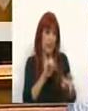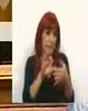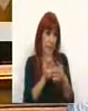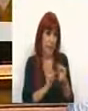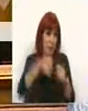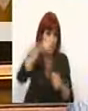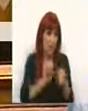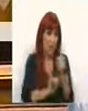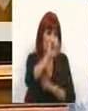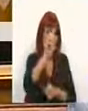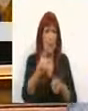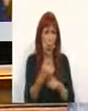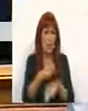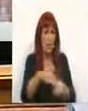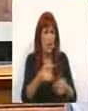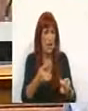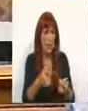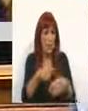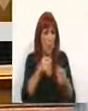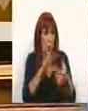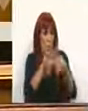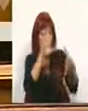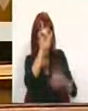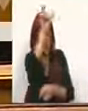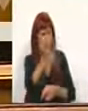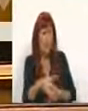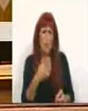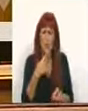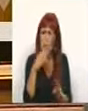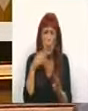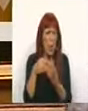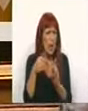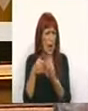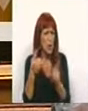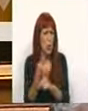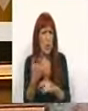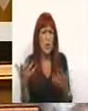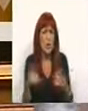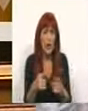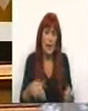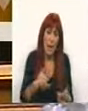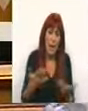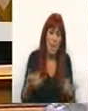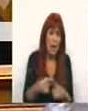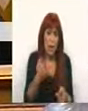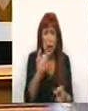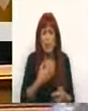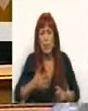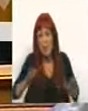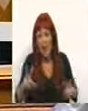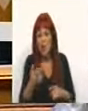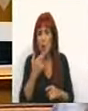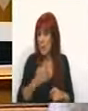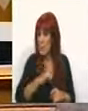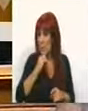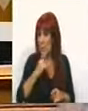respeito à sua pasta, coisas a fazer porque não é nada consigo? São questões muito concretas, Sr. Ministro, que de facto é pena que não responda, mas não